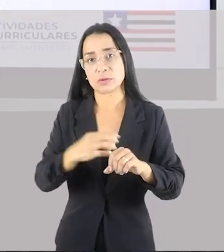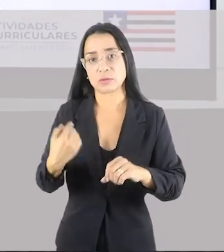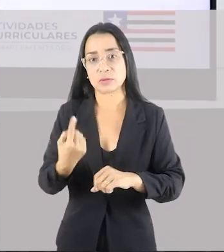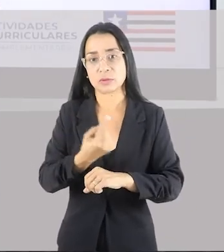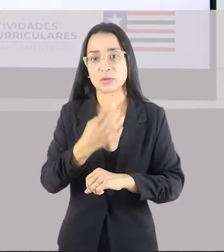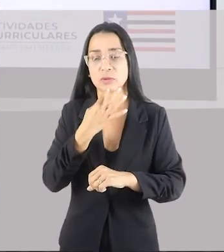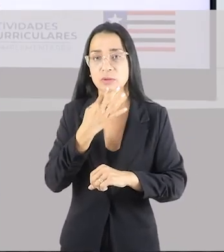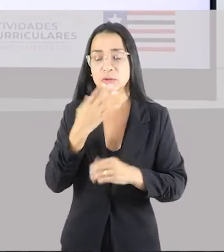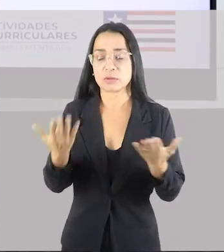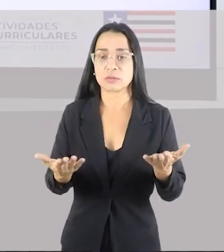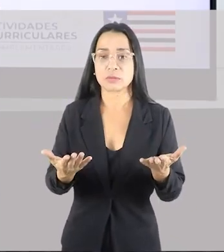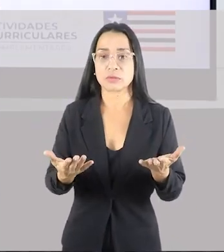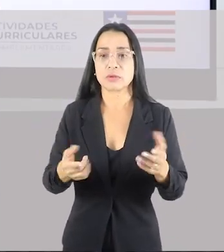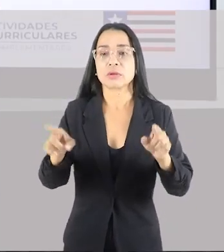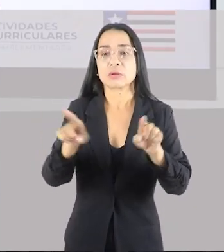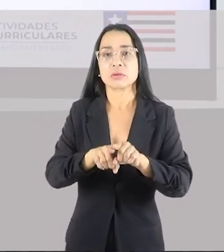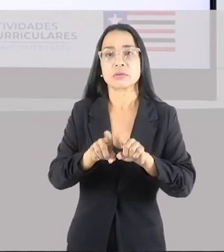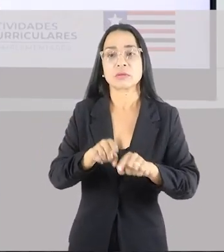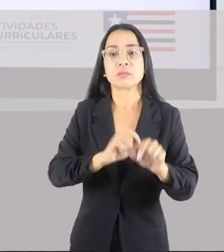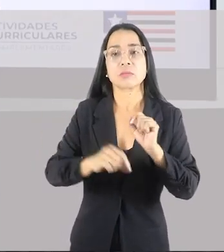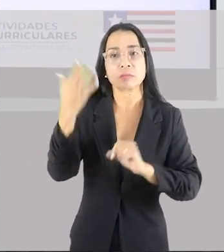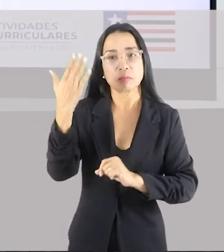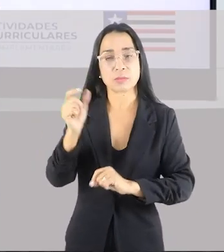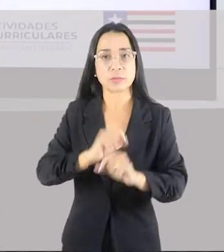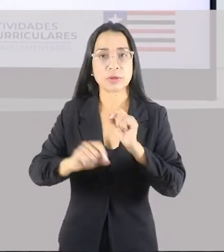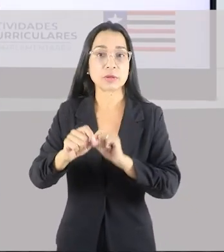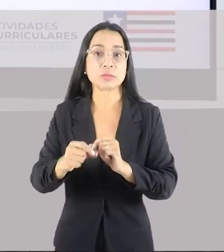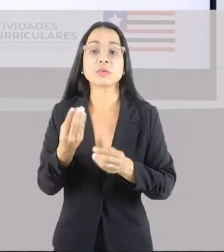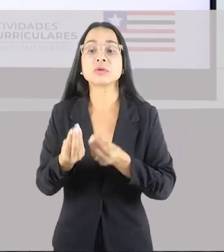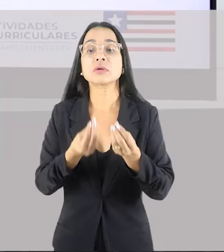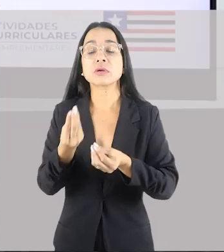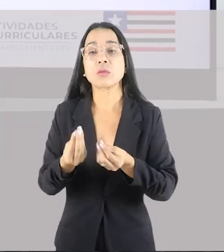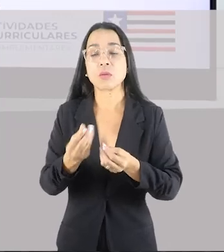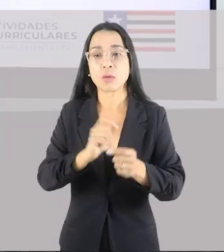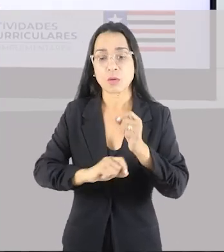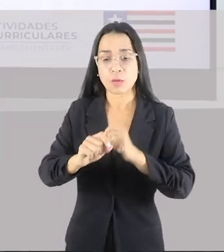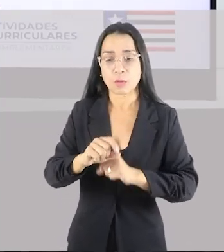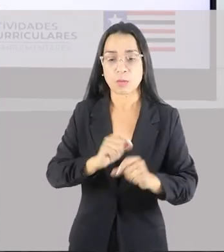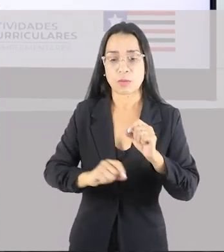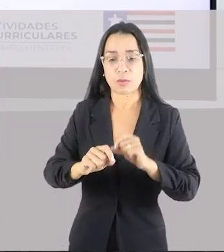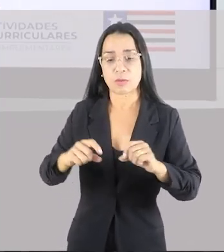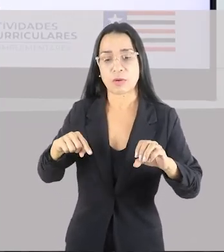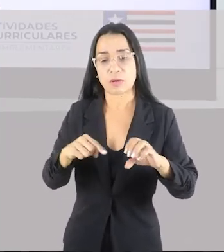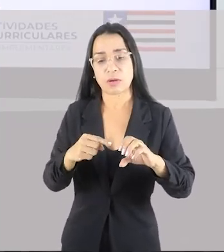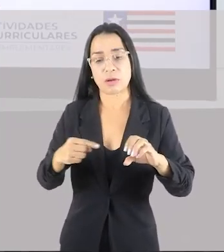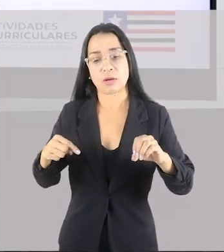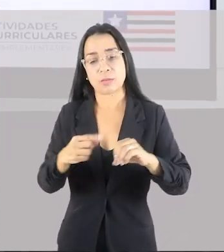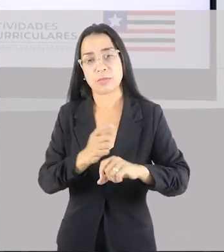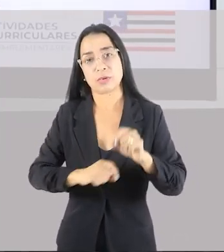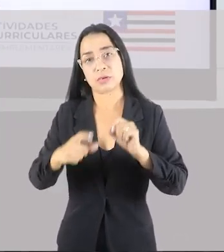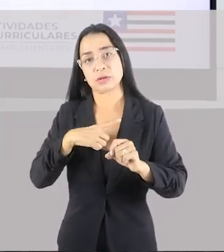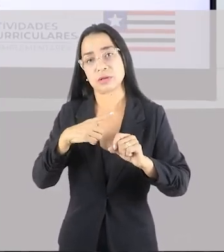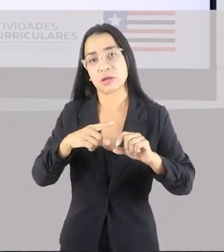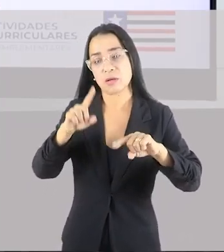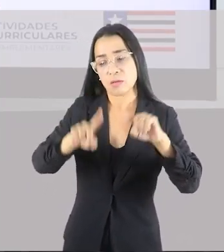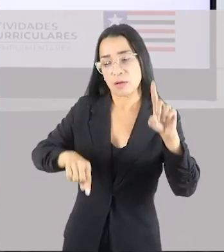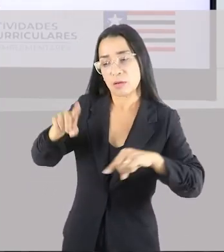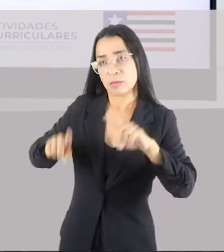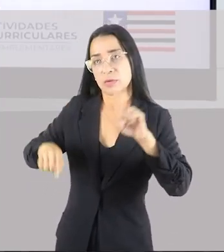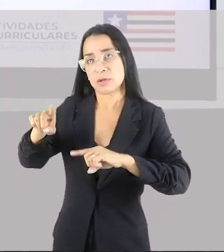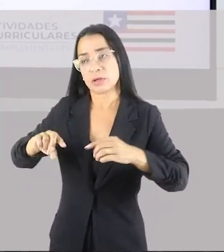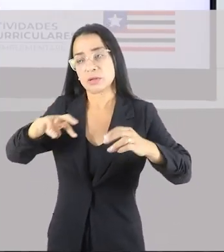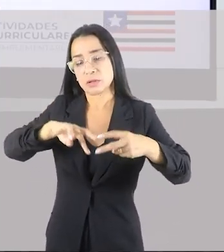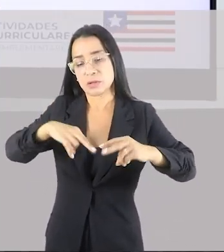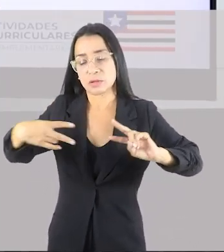sabe também, né, que é através dos gametas que a gente consegue ter variabilidade genética, ou seja, se você